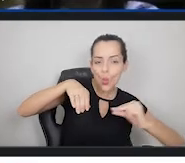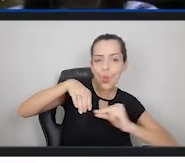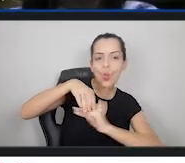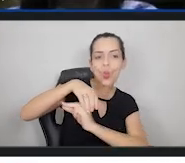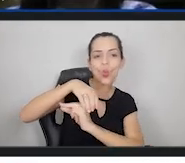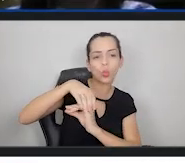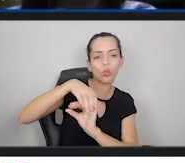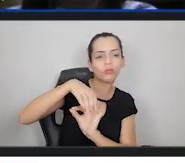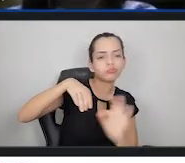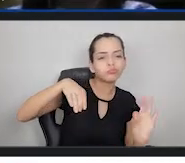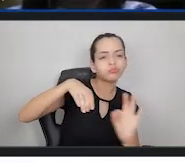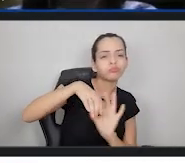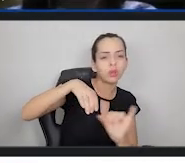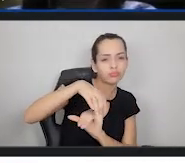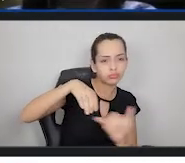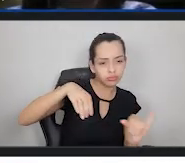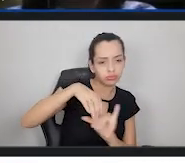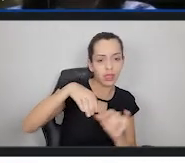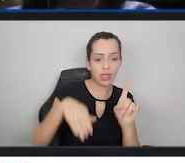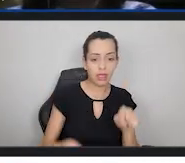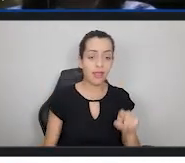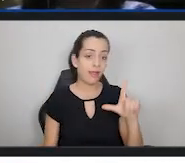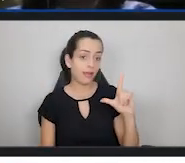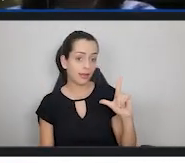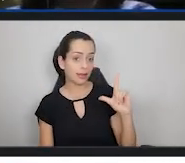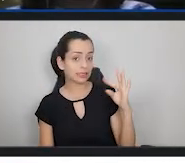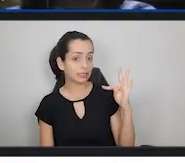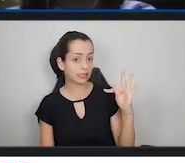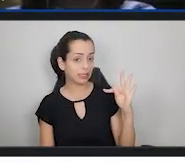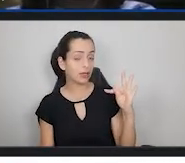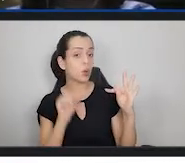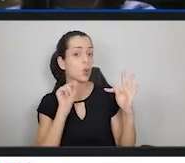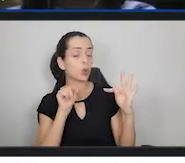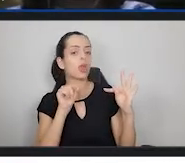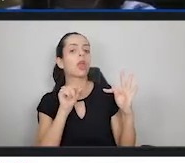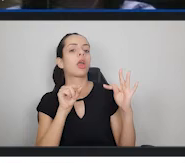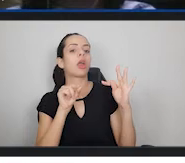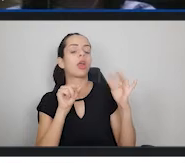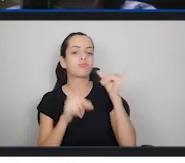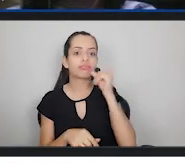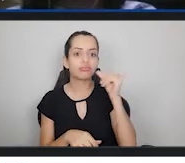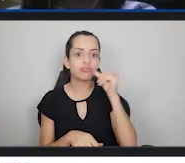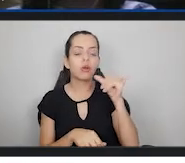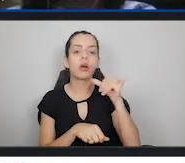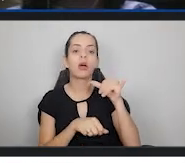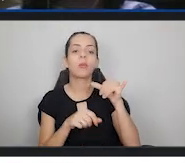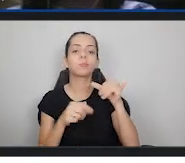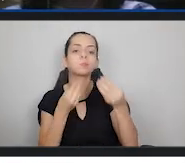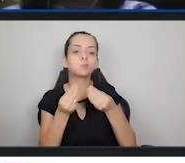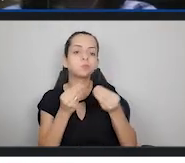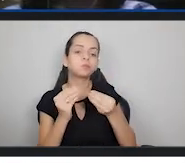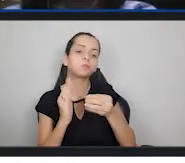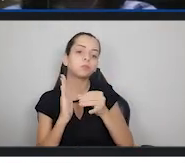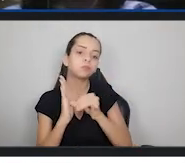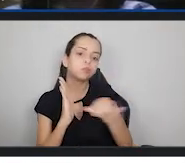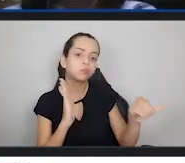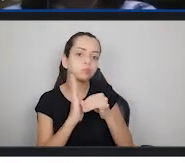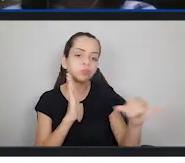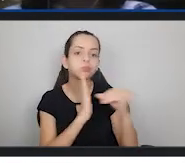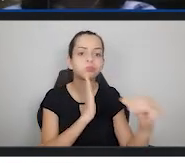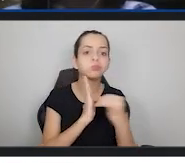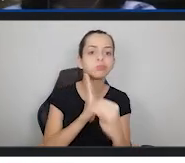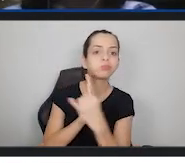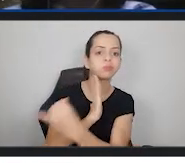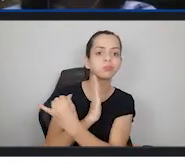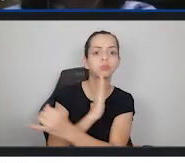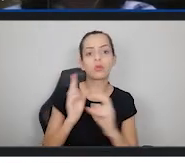subterrâneas. As subterrâneas, aí eu estou falando de LT nesse momento, pessoal. linha de transmissão. As aéreas,